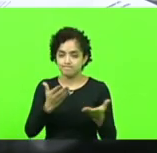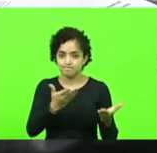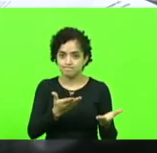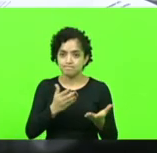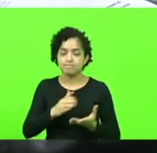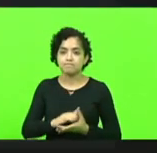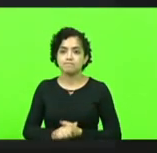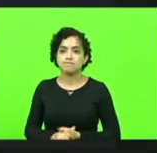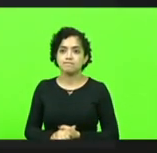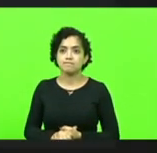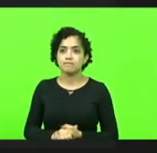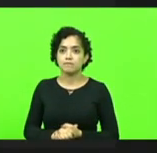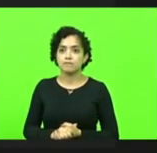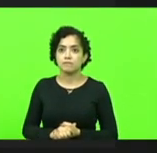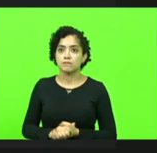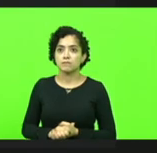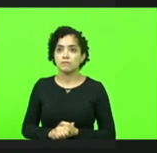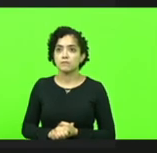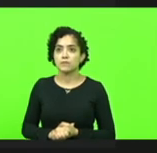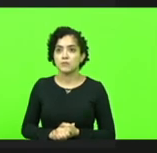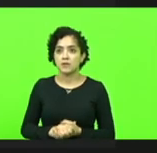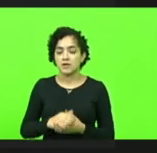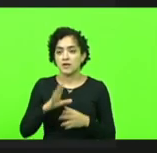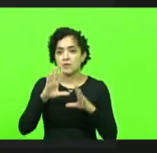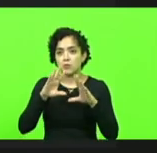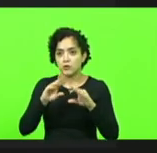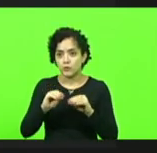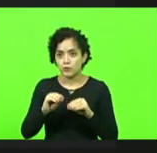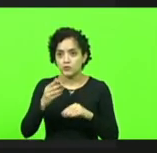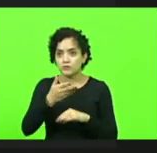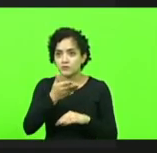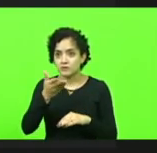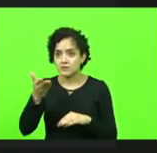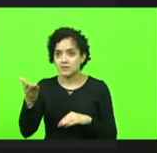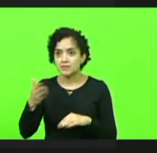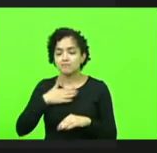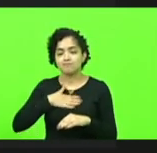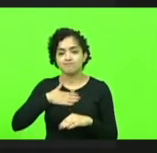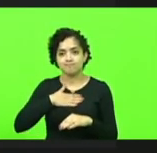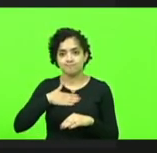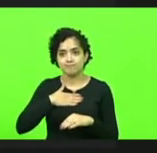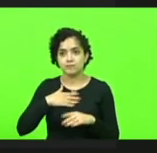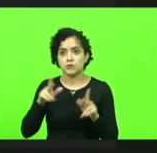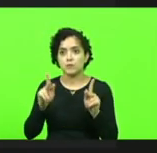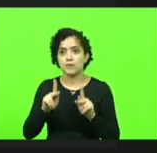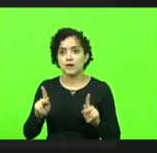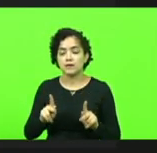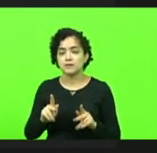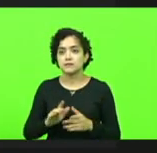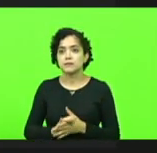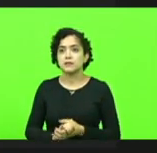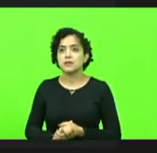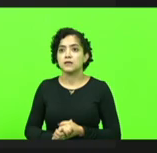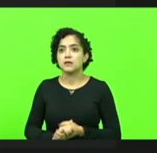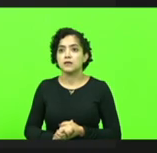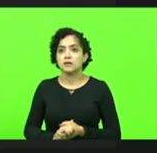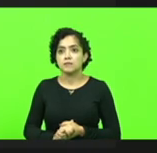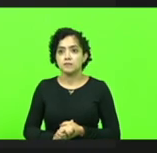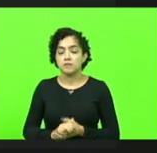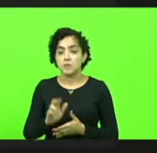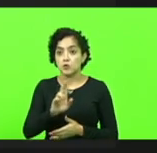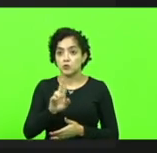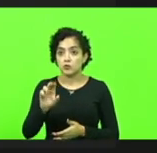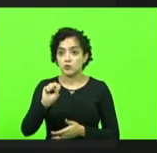Simone. Boa noite, pessoal. Desejo que todos estejam em paz e em luz. Meu nome é